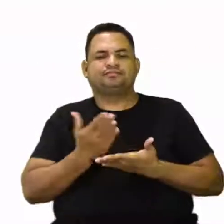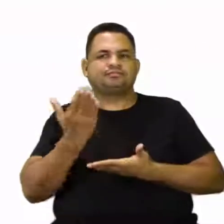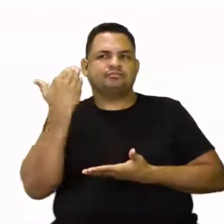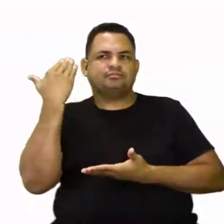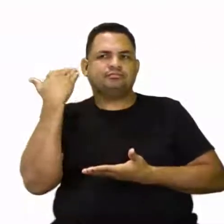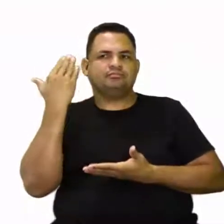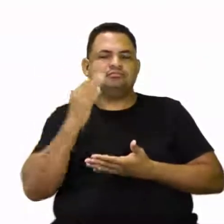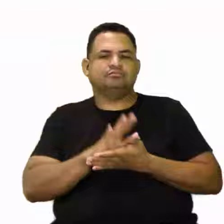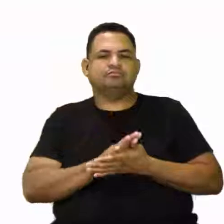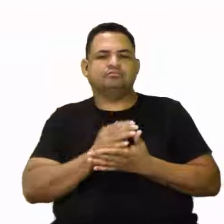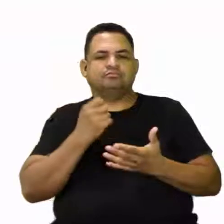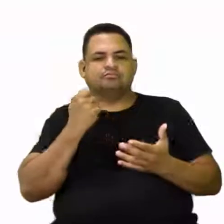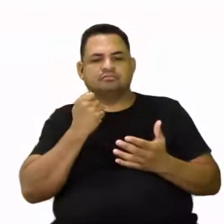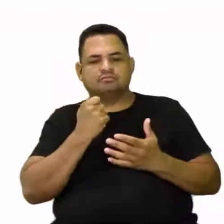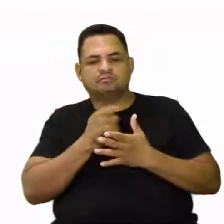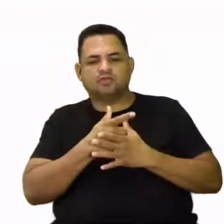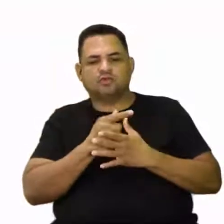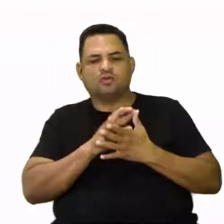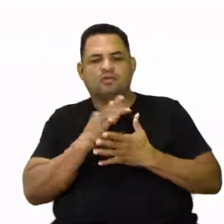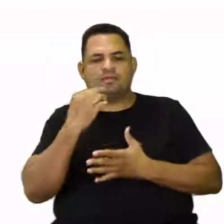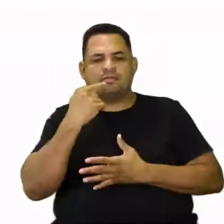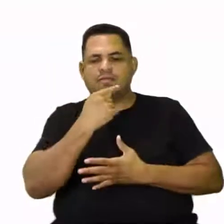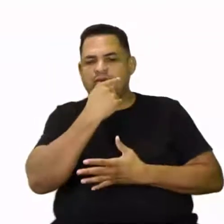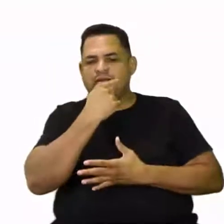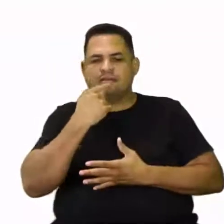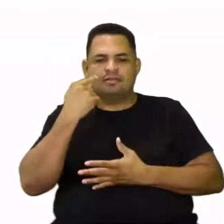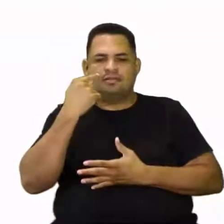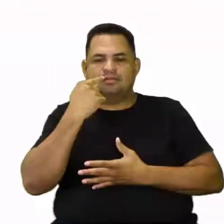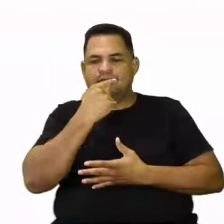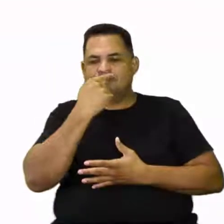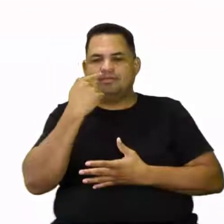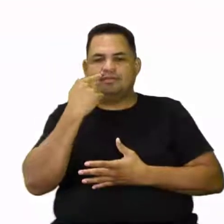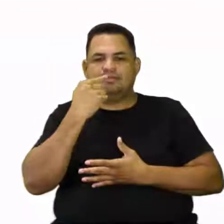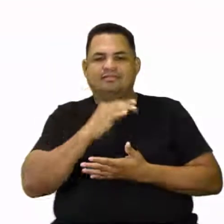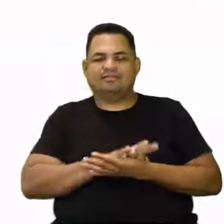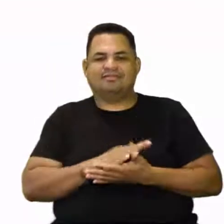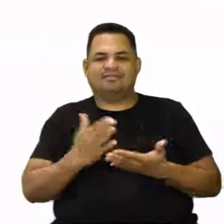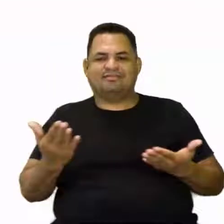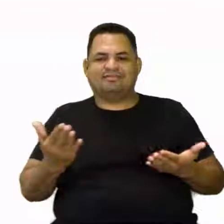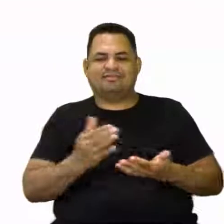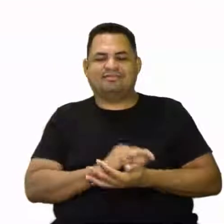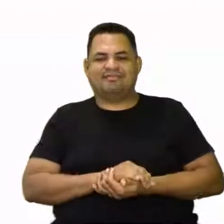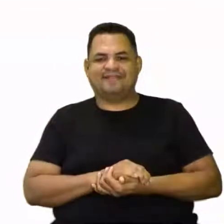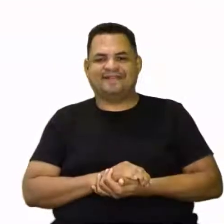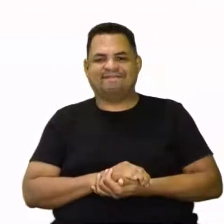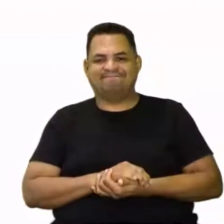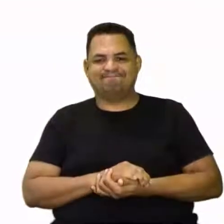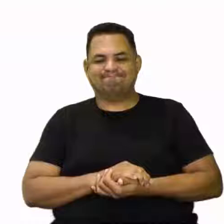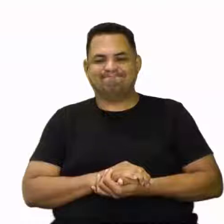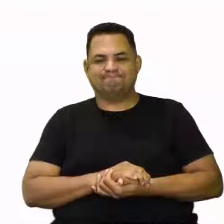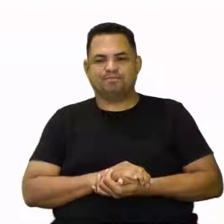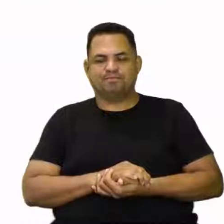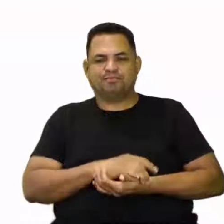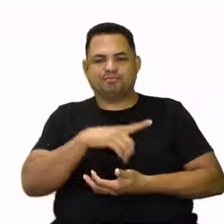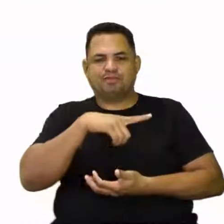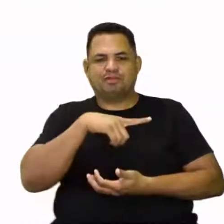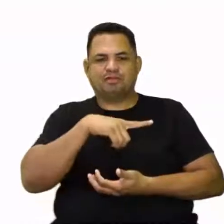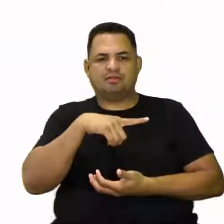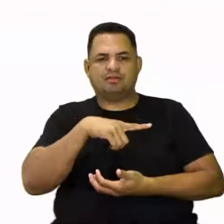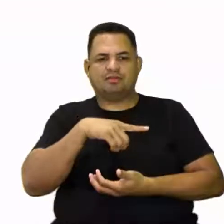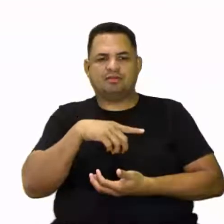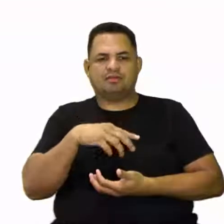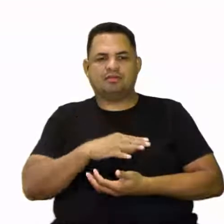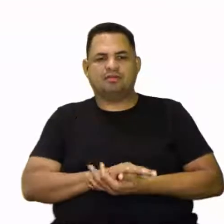dizia assim: compre batom, seu filho merece batom. Aqui nós temos nele o